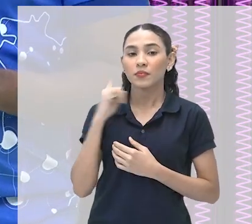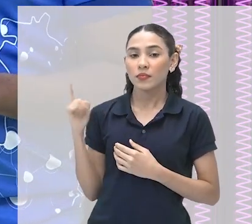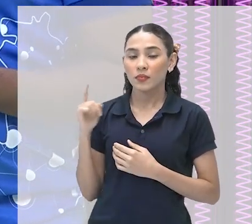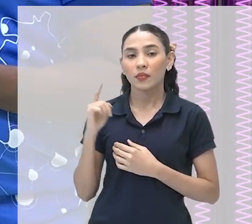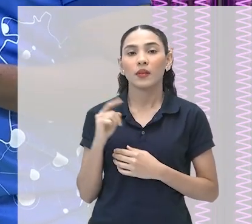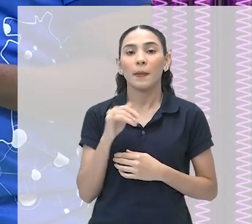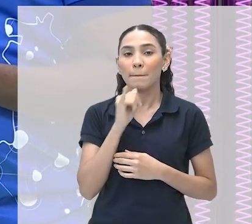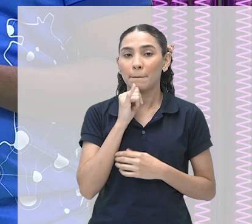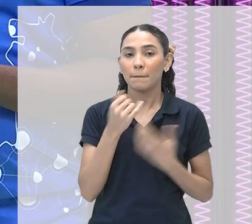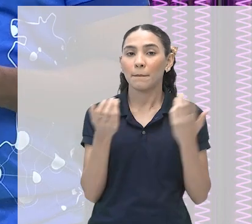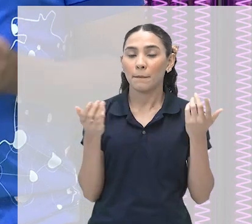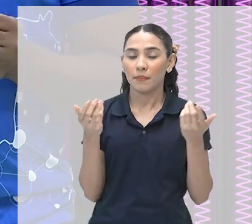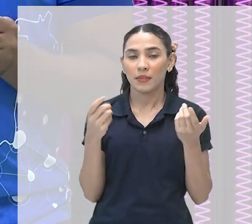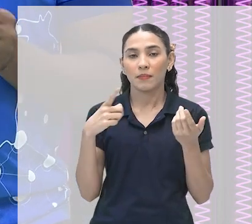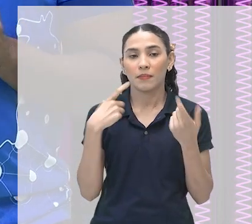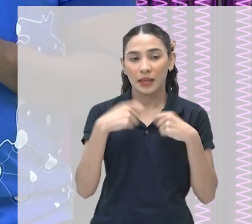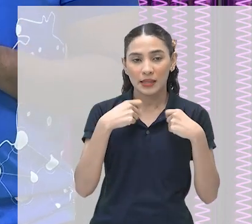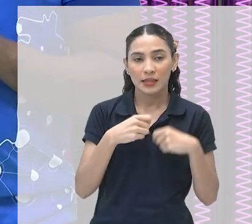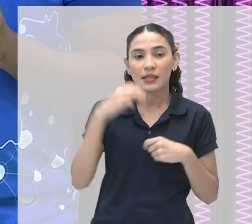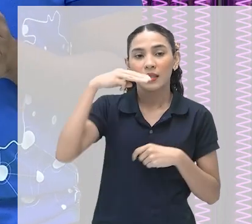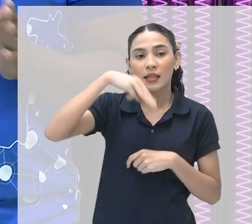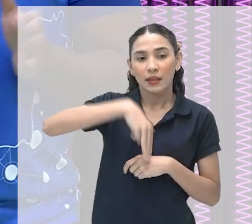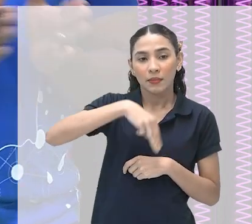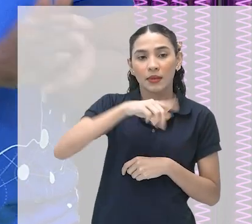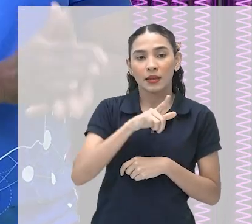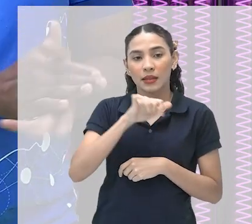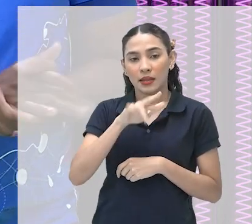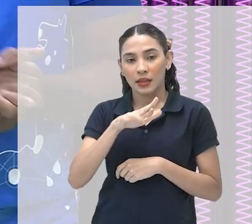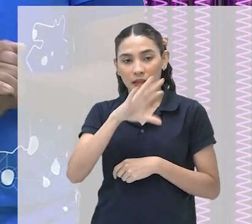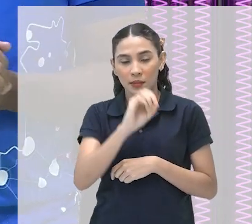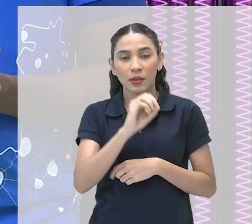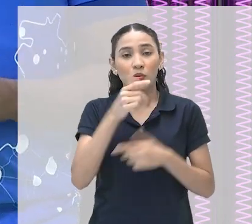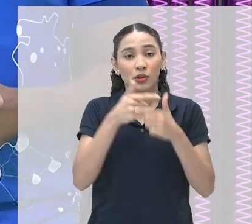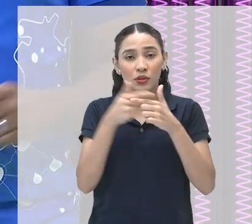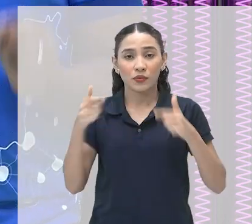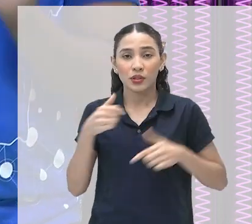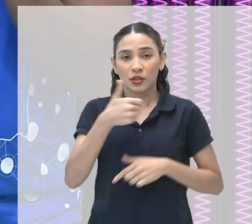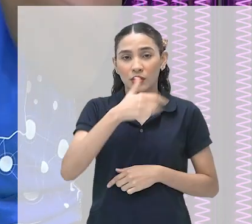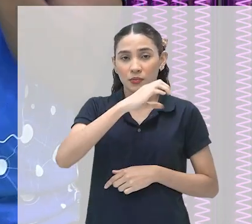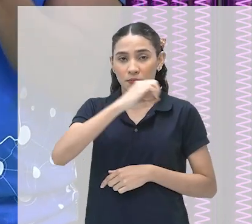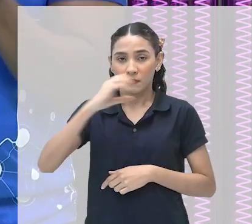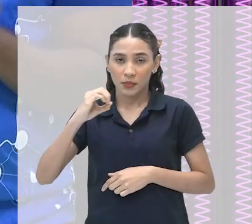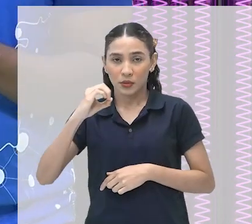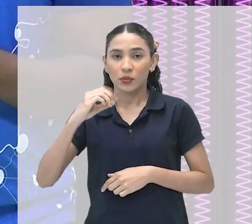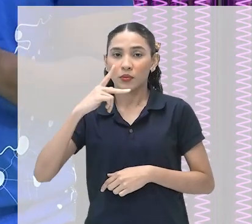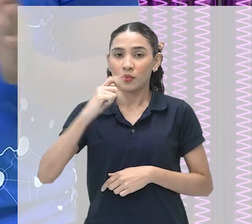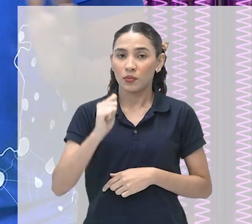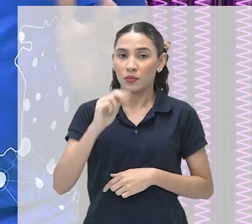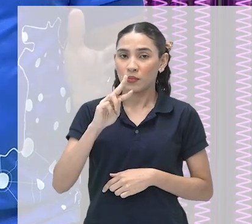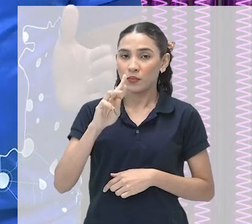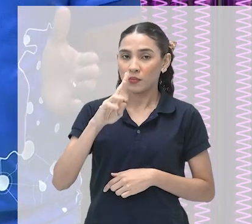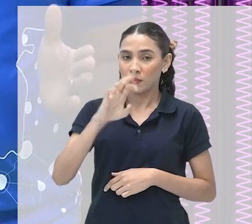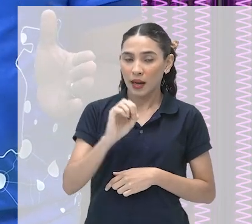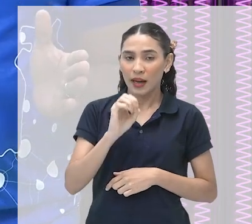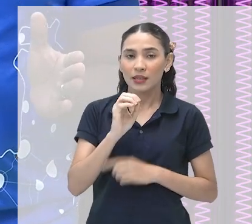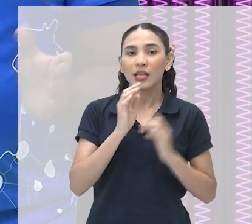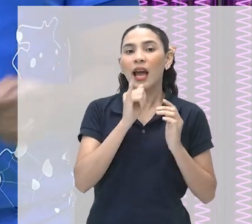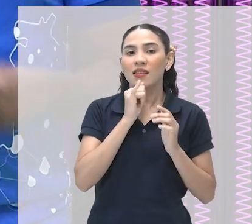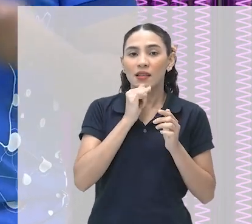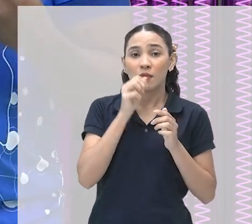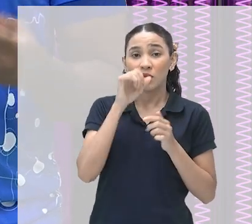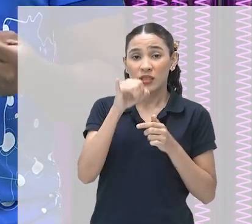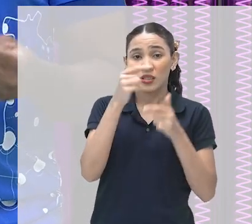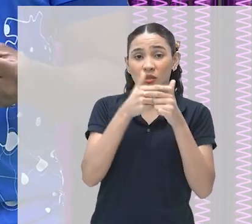pegar o milímetro, esse pedacinho, e vou dividir em 1000 partes iguais. Então, uma parte dessas 1000 que eu